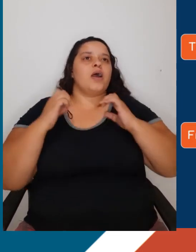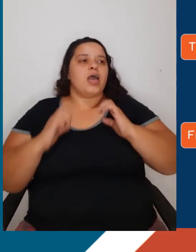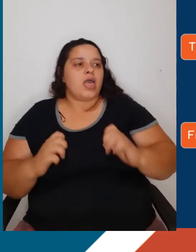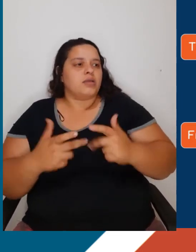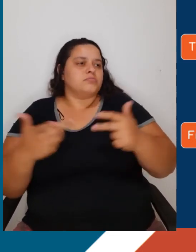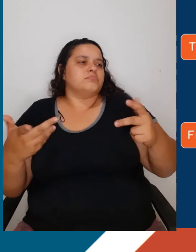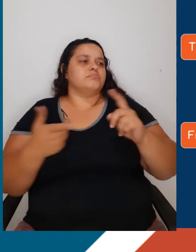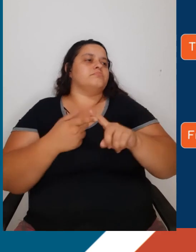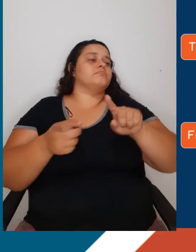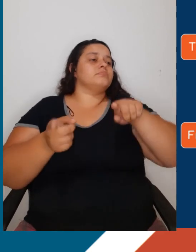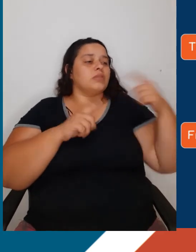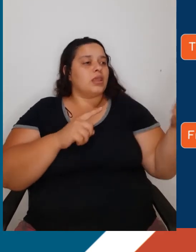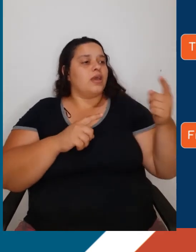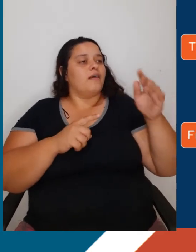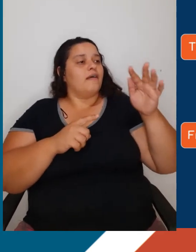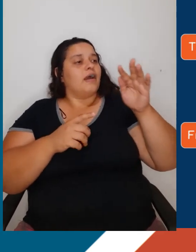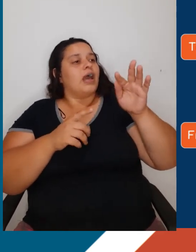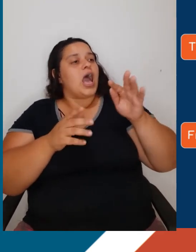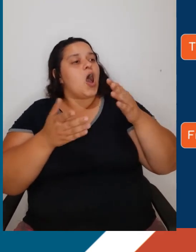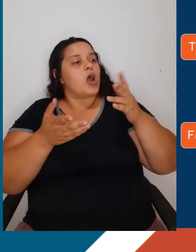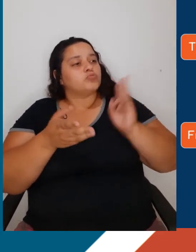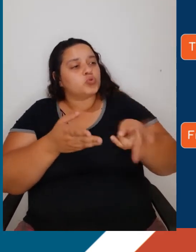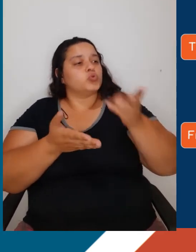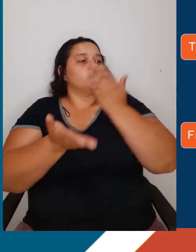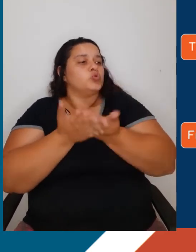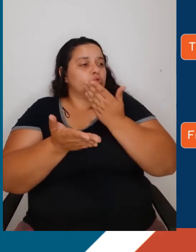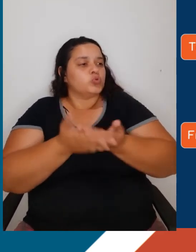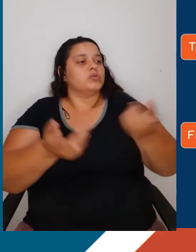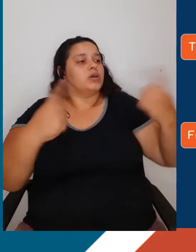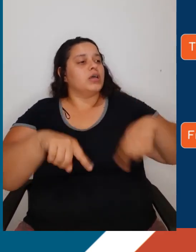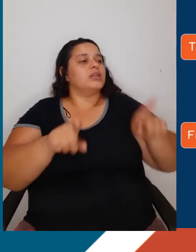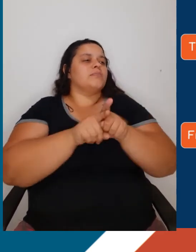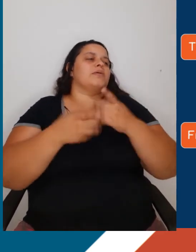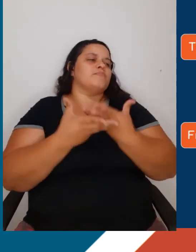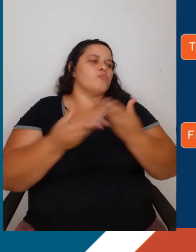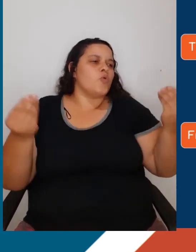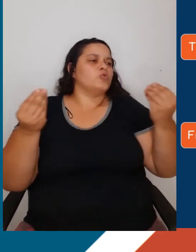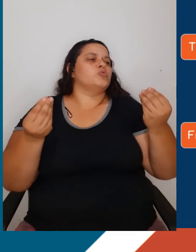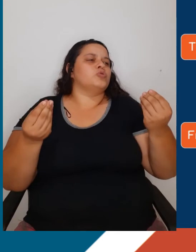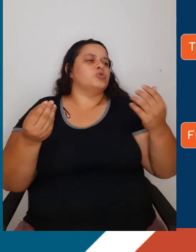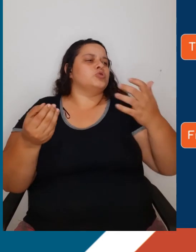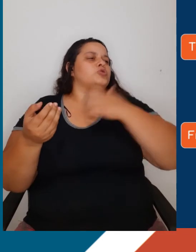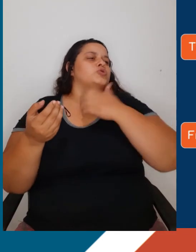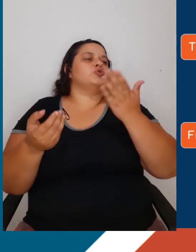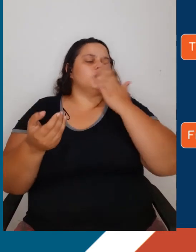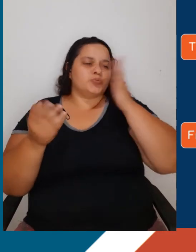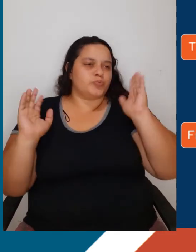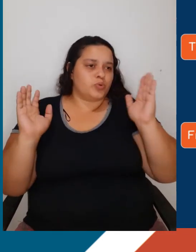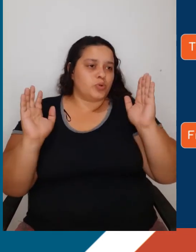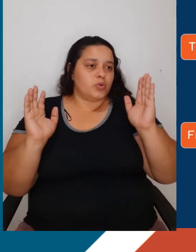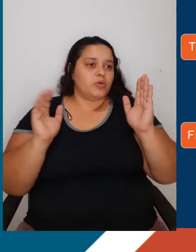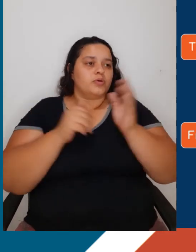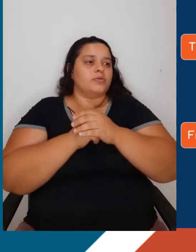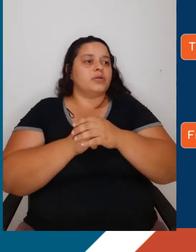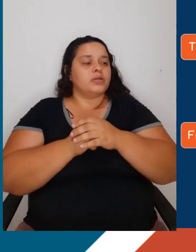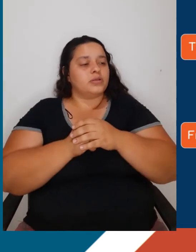constante fase de estudo e que são múltiplos os estilos, como já vimos na prosa, poesia e na música. Um conceito que merece destaque,